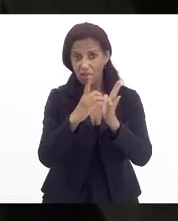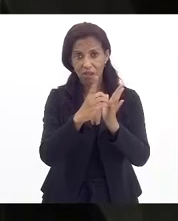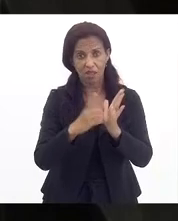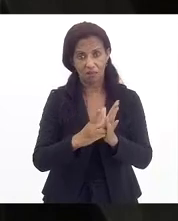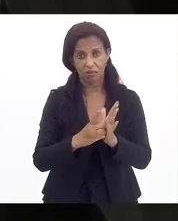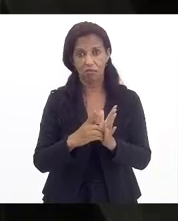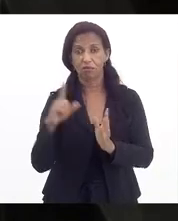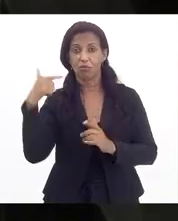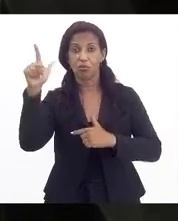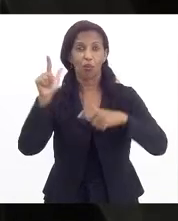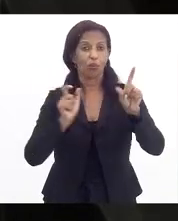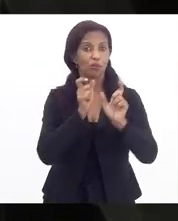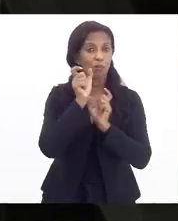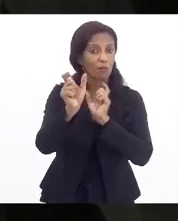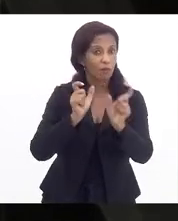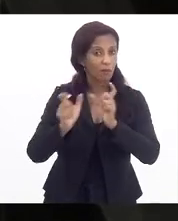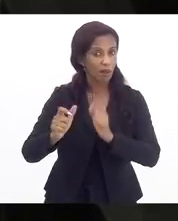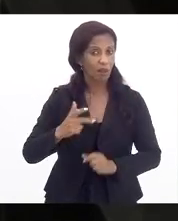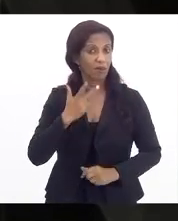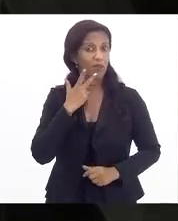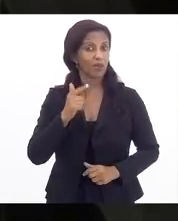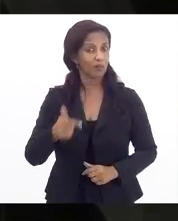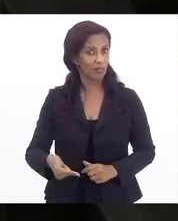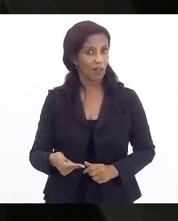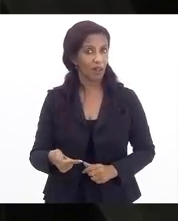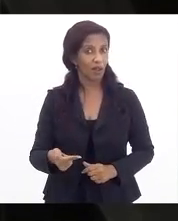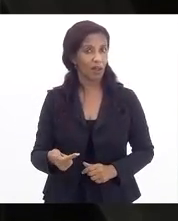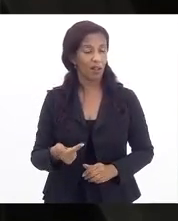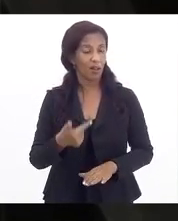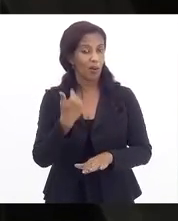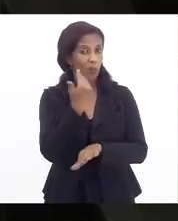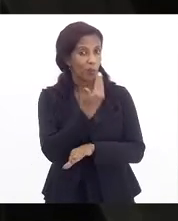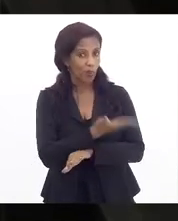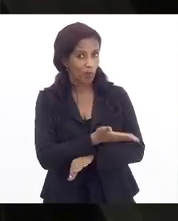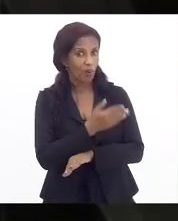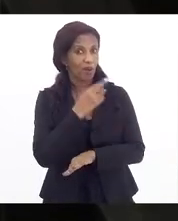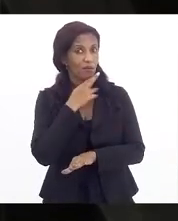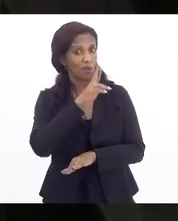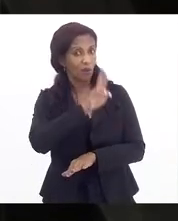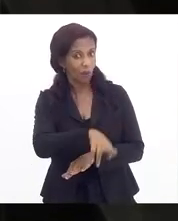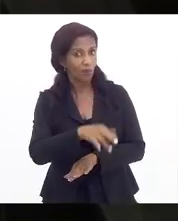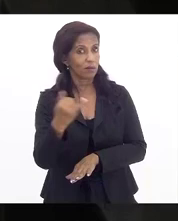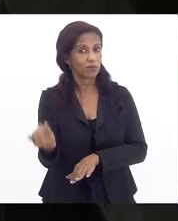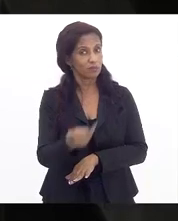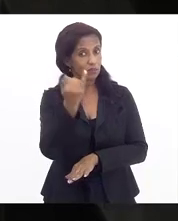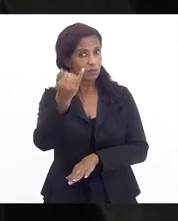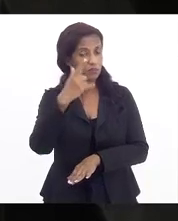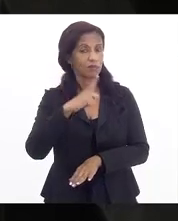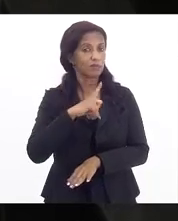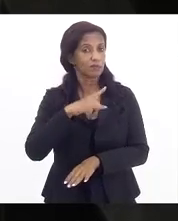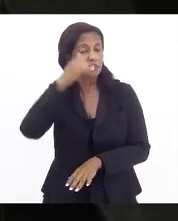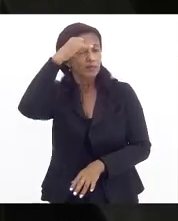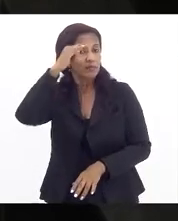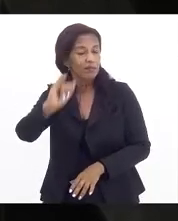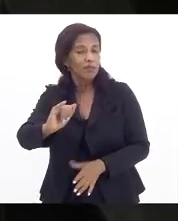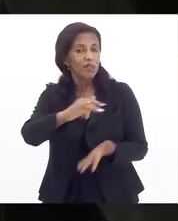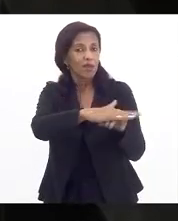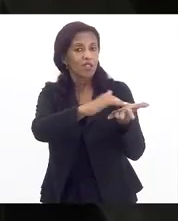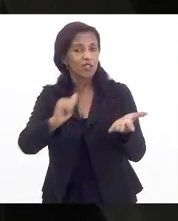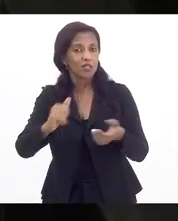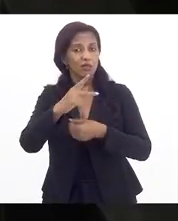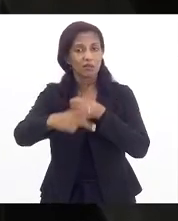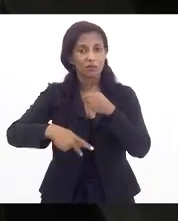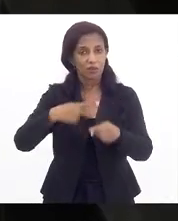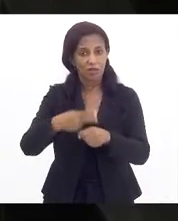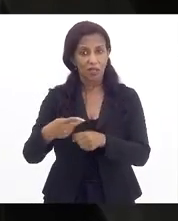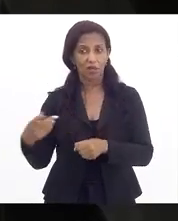em outras palavras eu quero aqui dizer por um lado reconhecendo a importância de termos evitado a extensão do